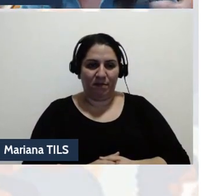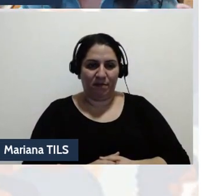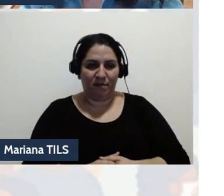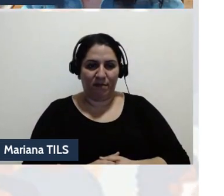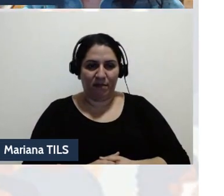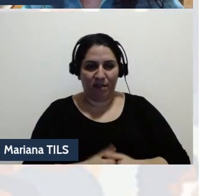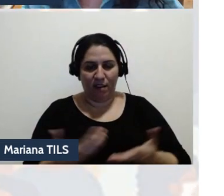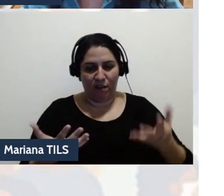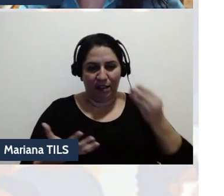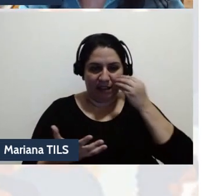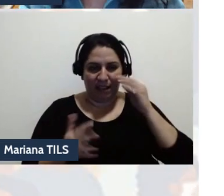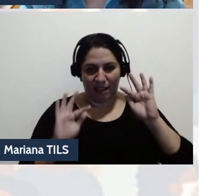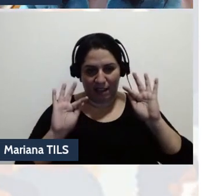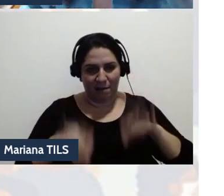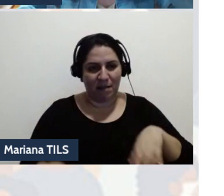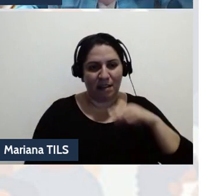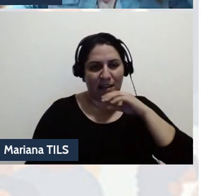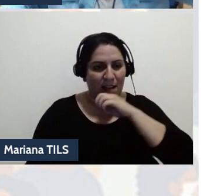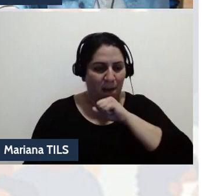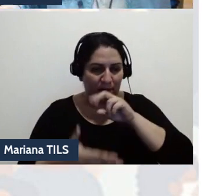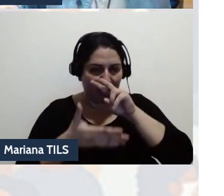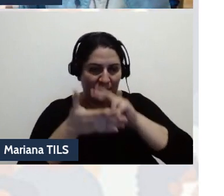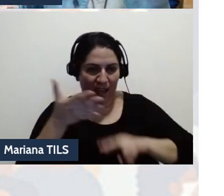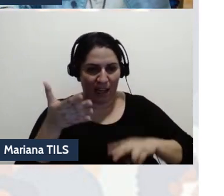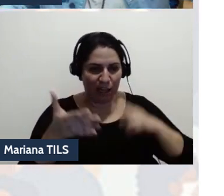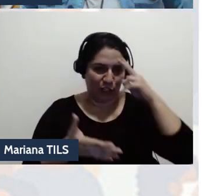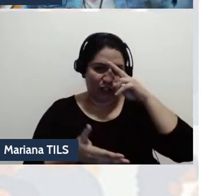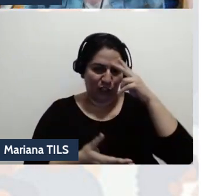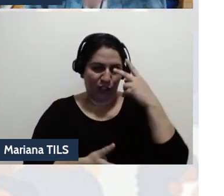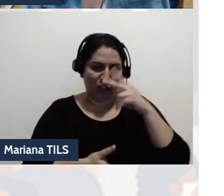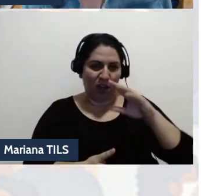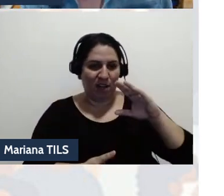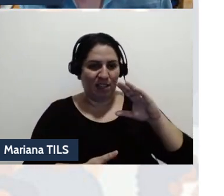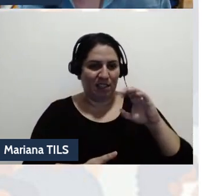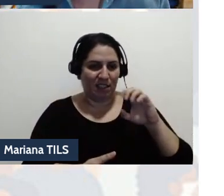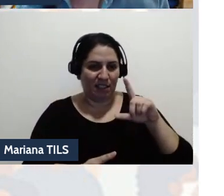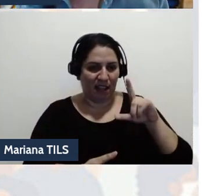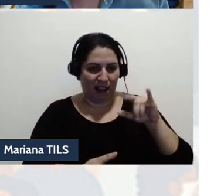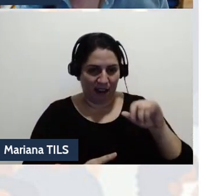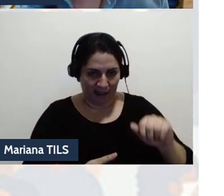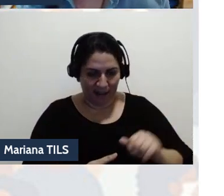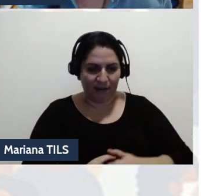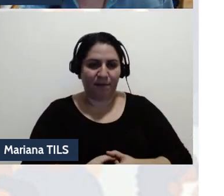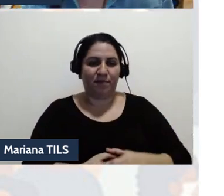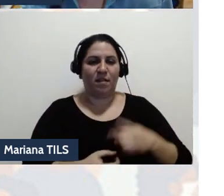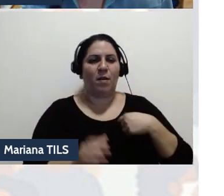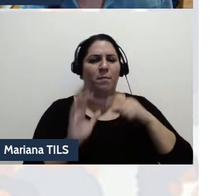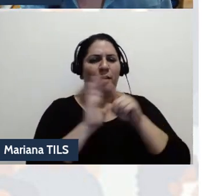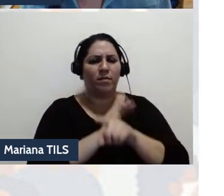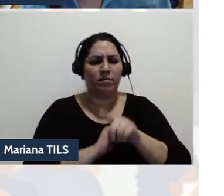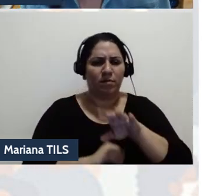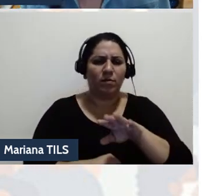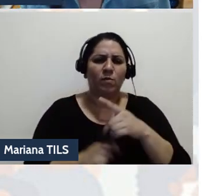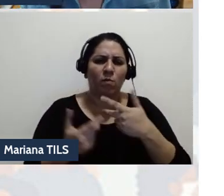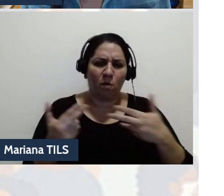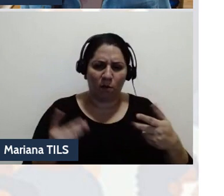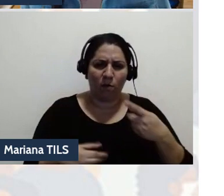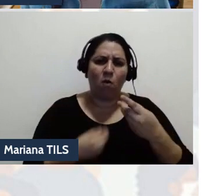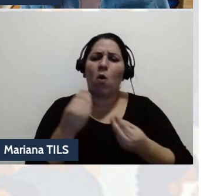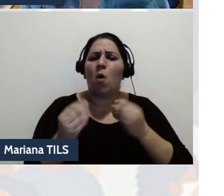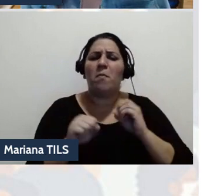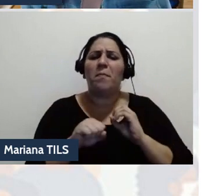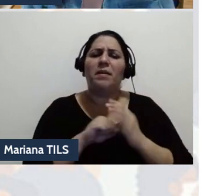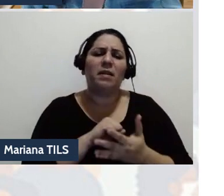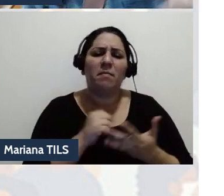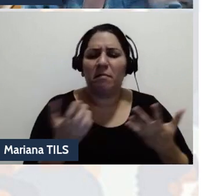Vou terminar assim, lendo rapidamente, então, a história da Célia. Eu pergunto a ela, deixa eu te perguntar uma coisa, como foi na